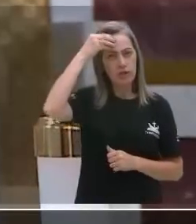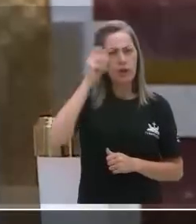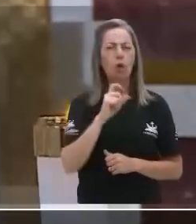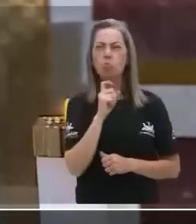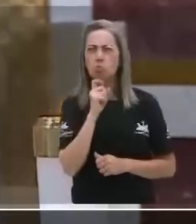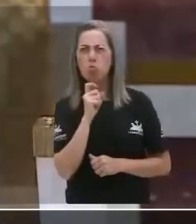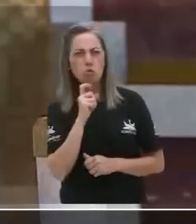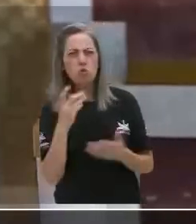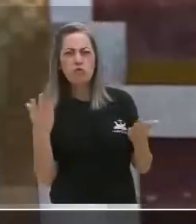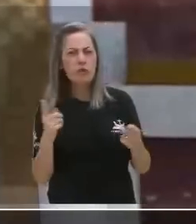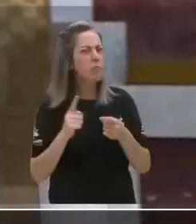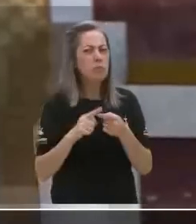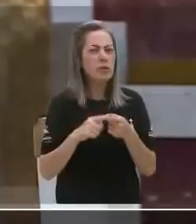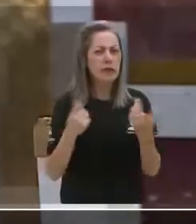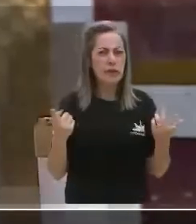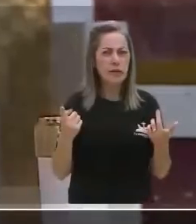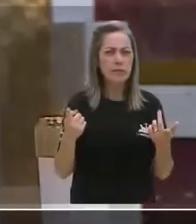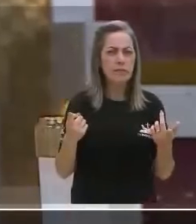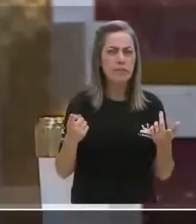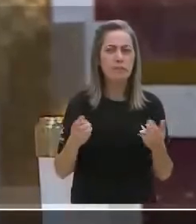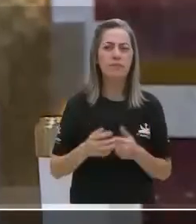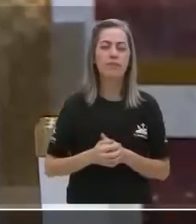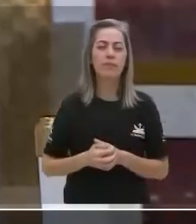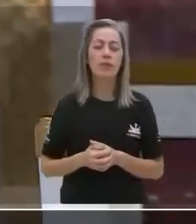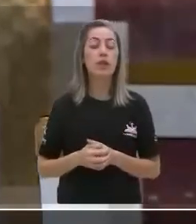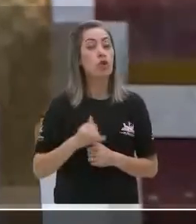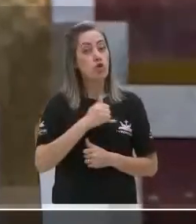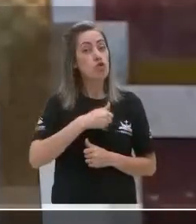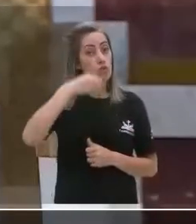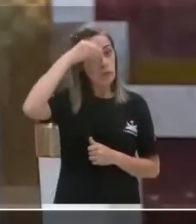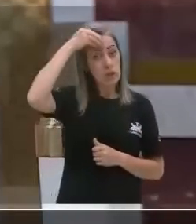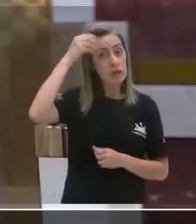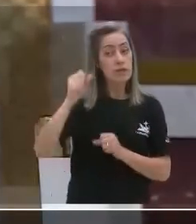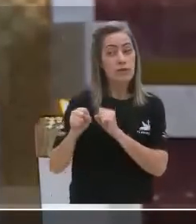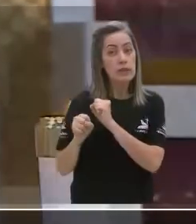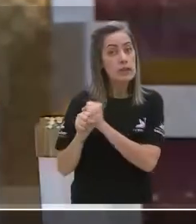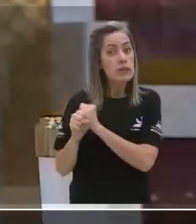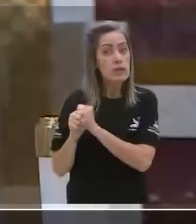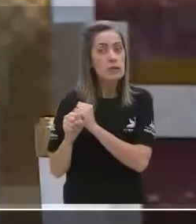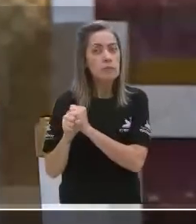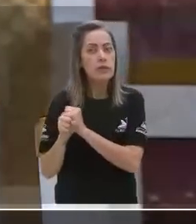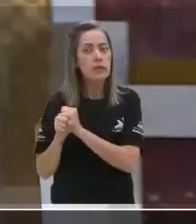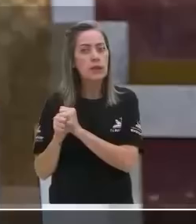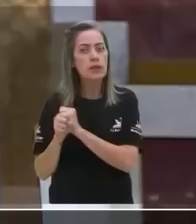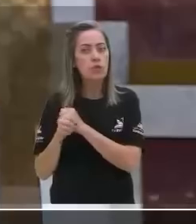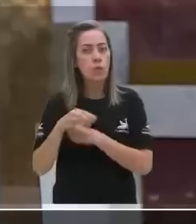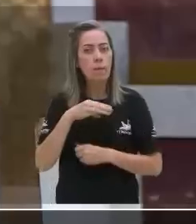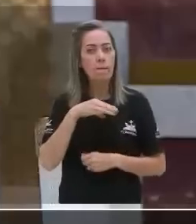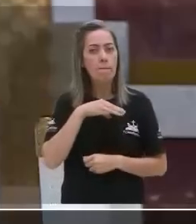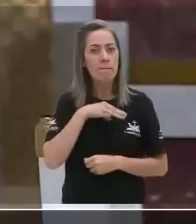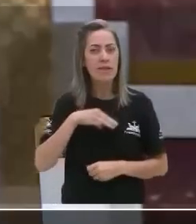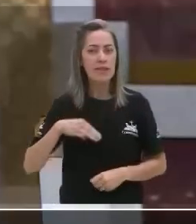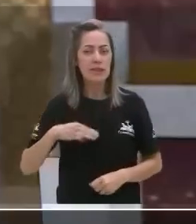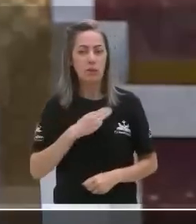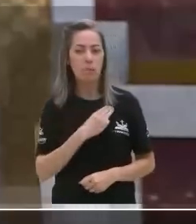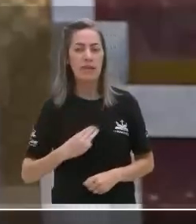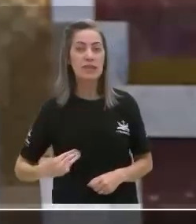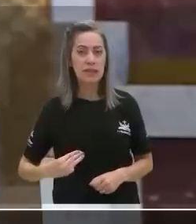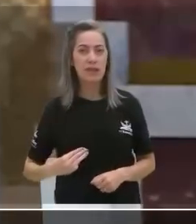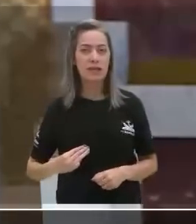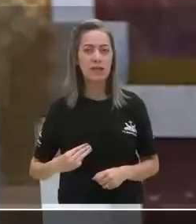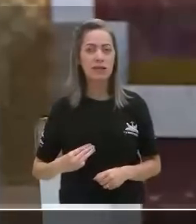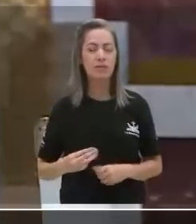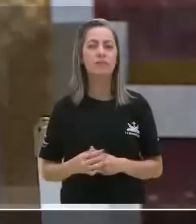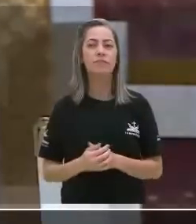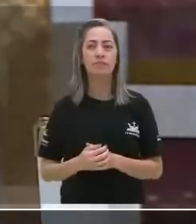ele também tinha uma expectativa do Messias, segundo o seu pensar. Que era